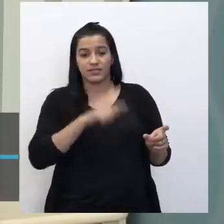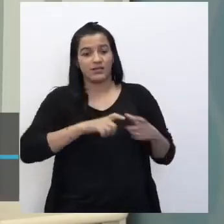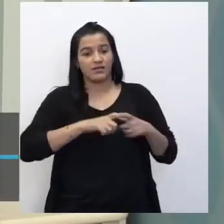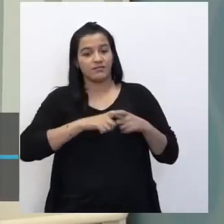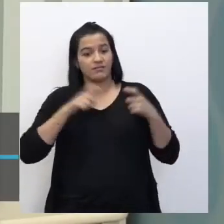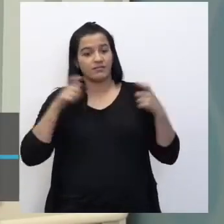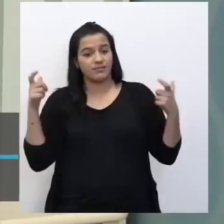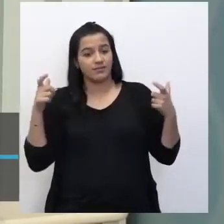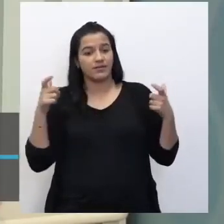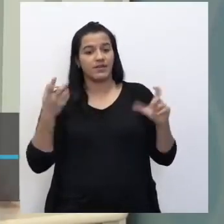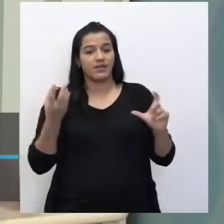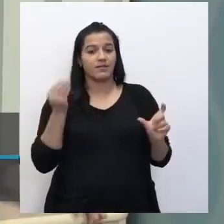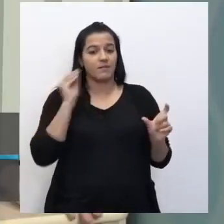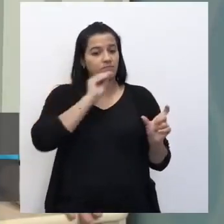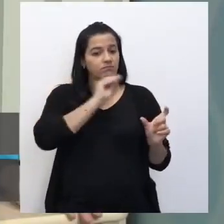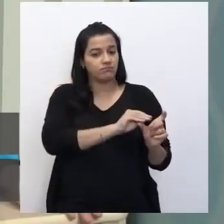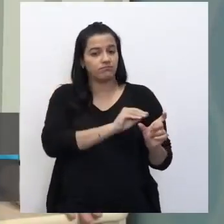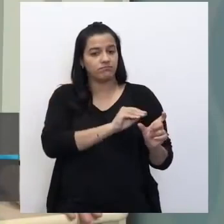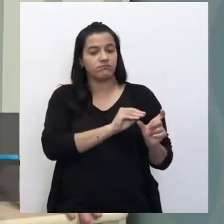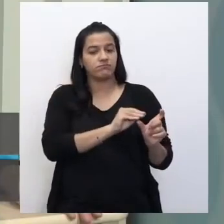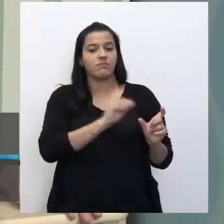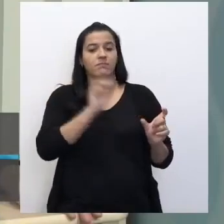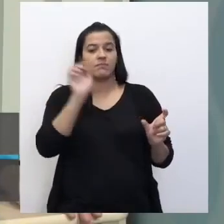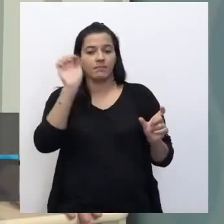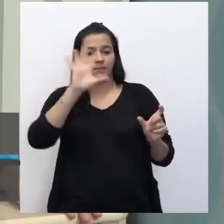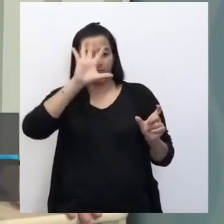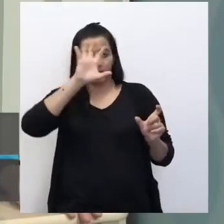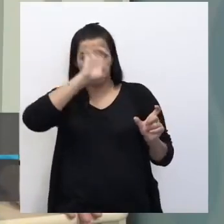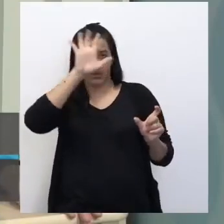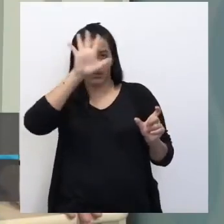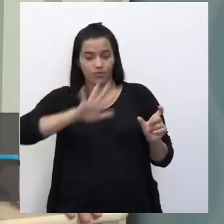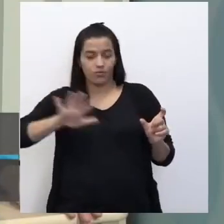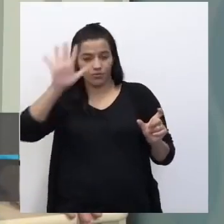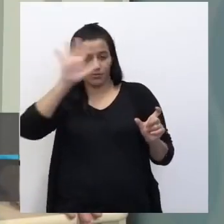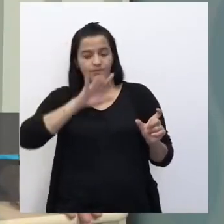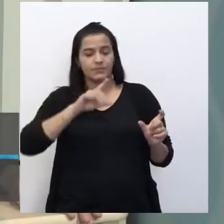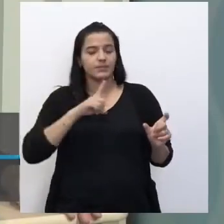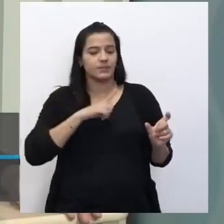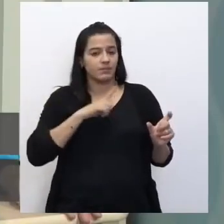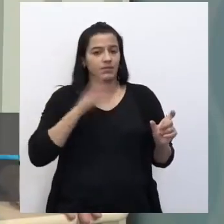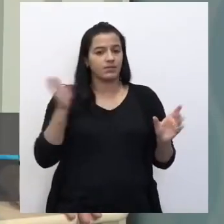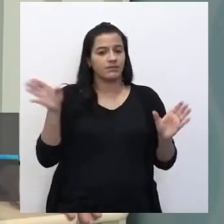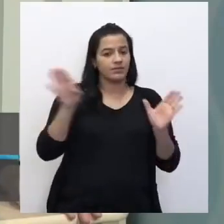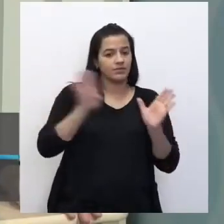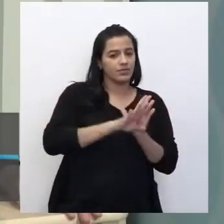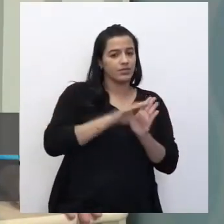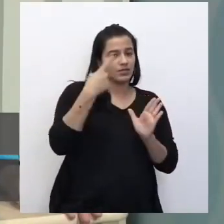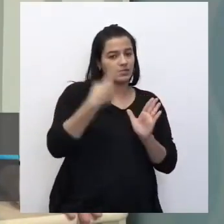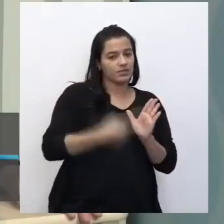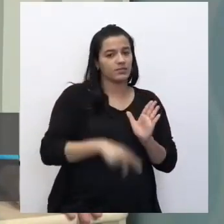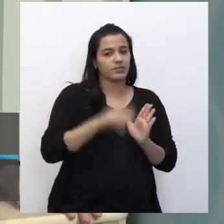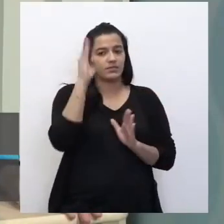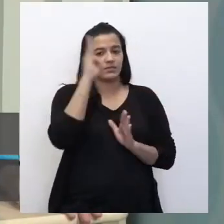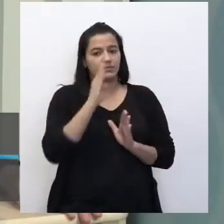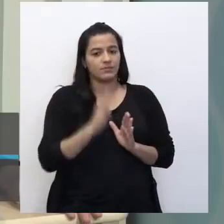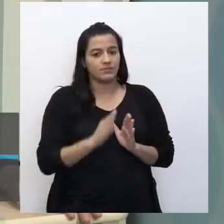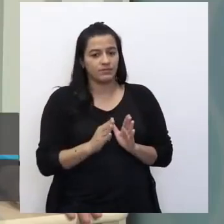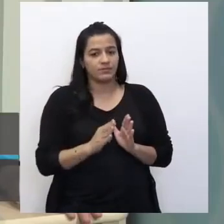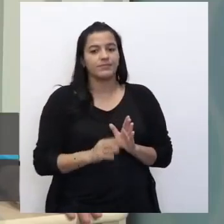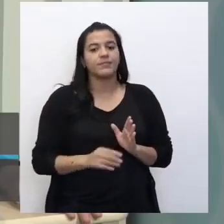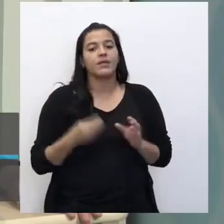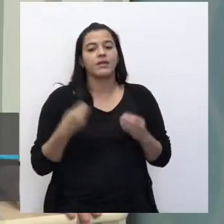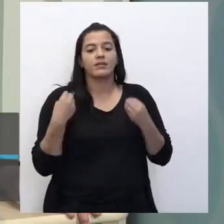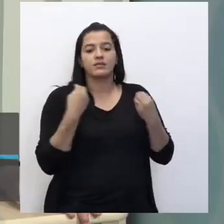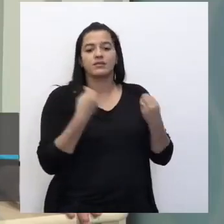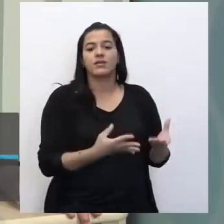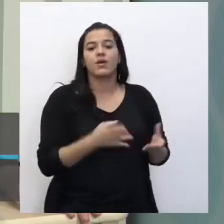tem força ainda na Europa e que chega no Brasil, como a gente vai ver daqui a pouquinho. Ele dá para essa